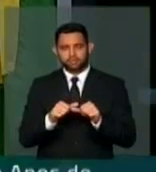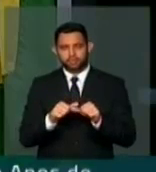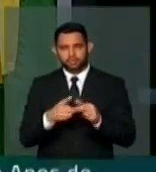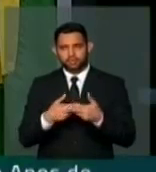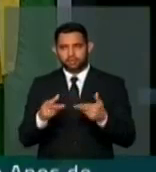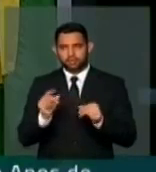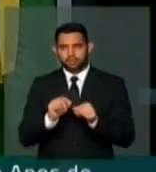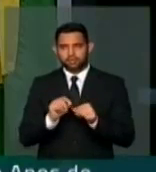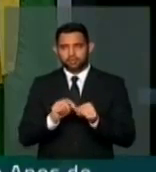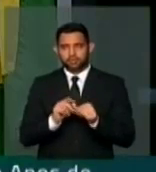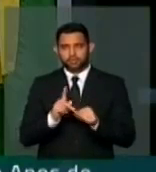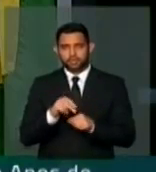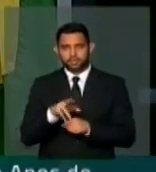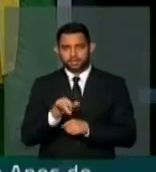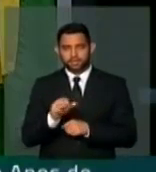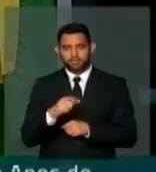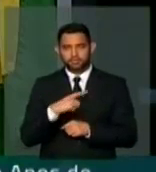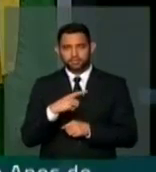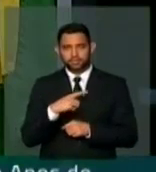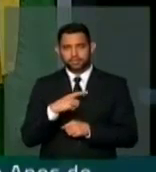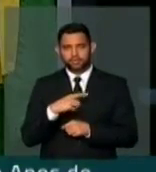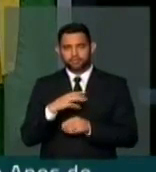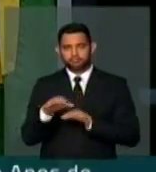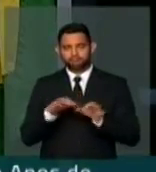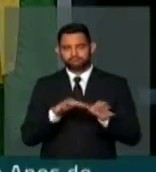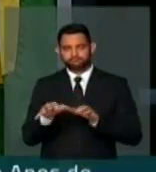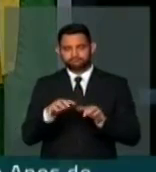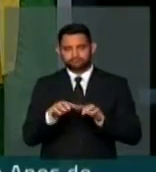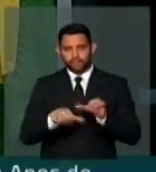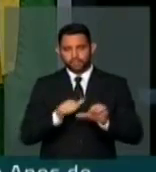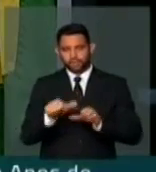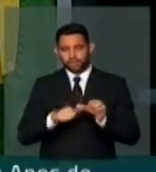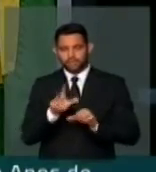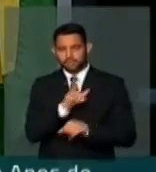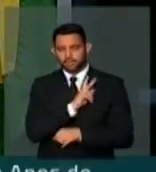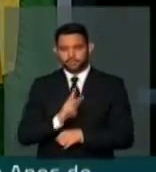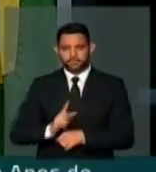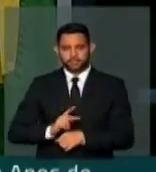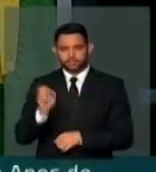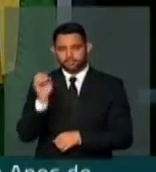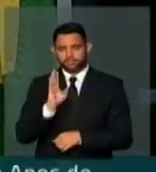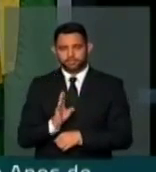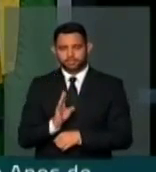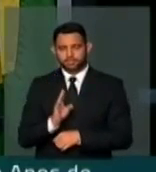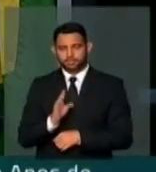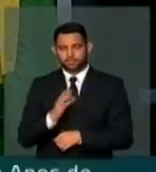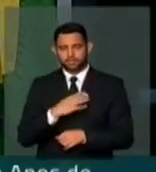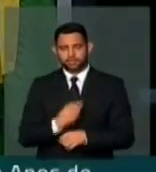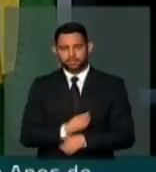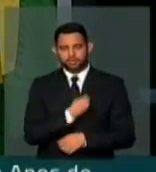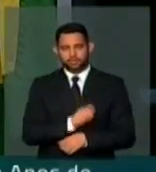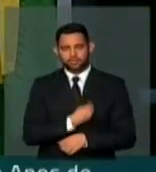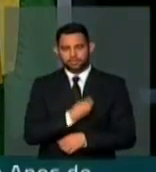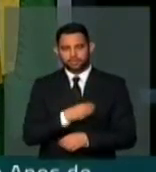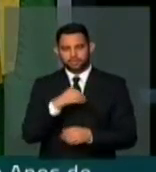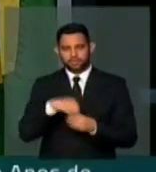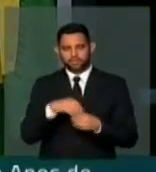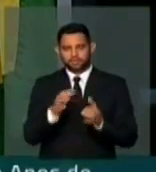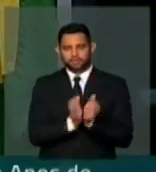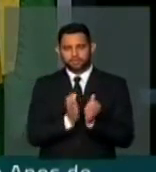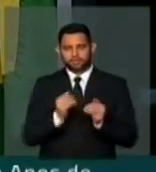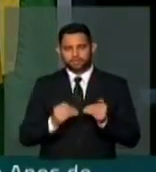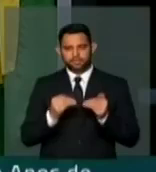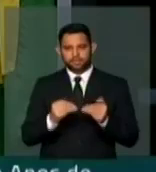do presidencialismo, por uma reengenharia que permita a presidente da República conviver com um gabinete de